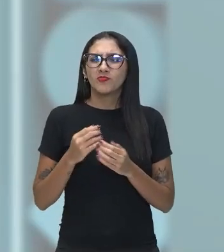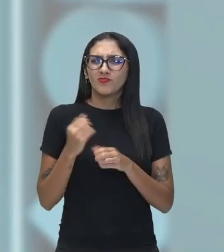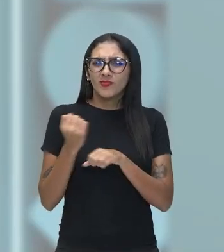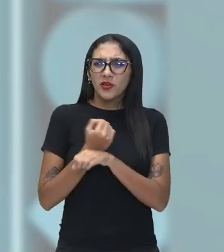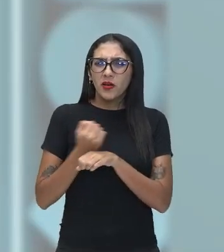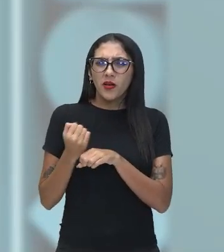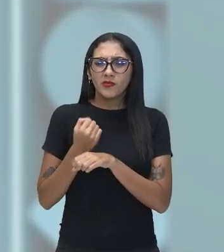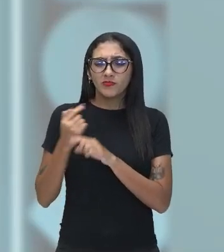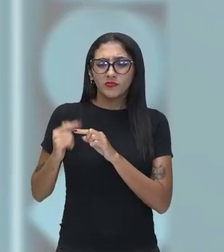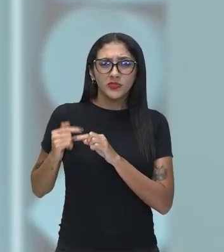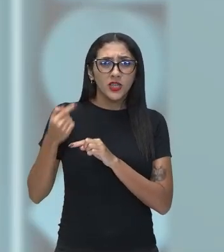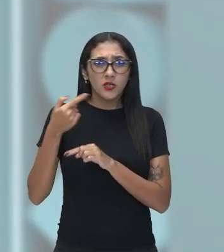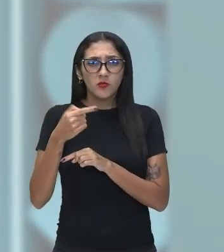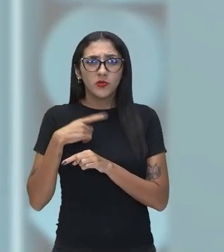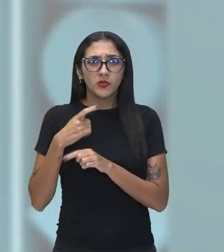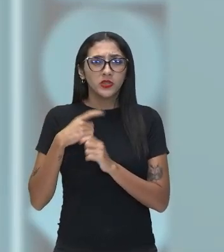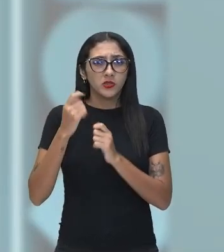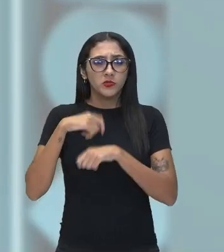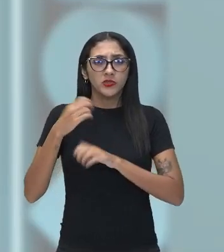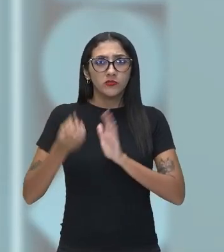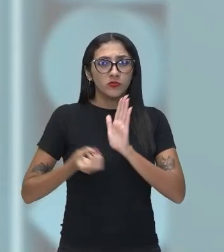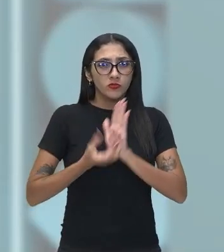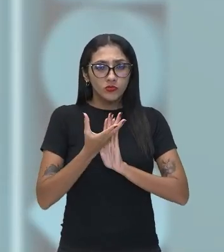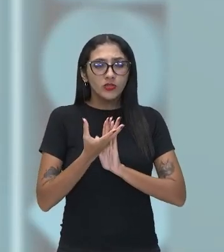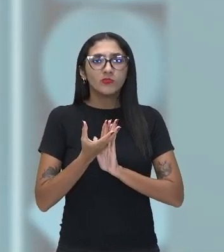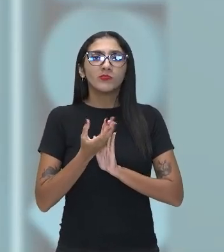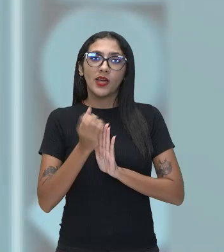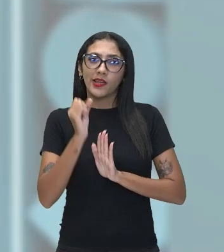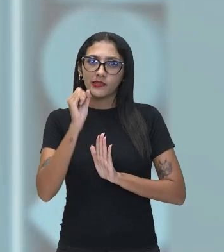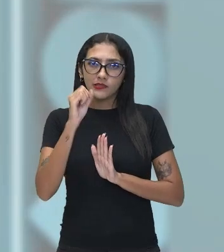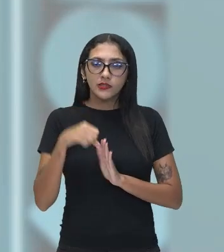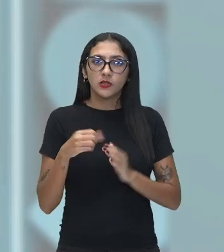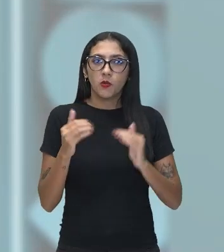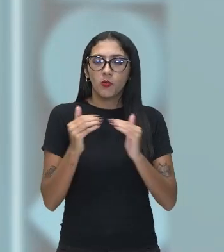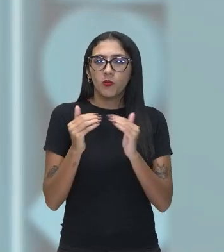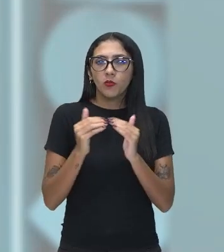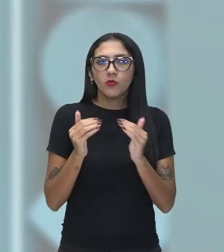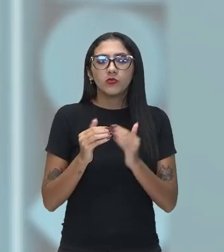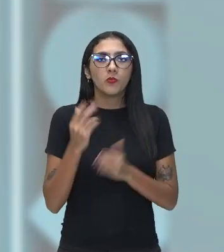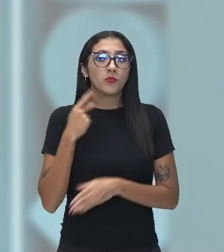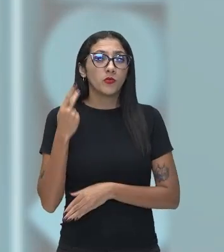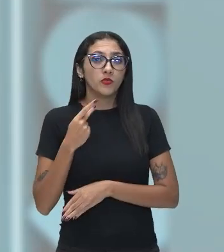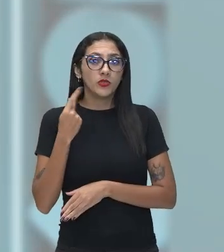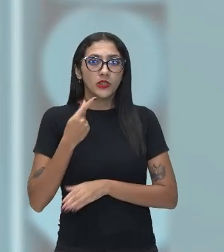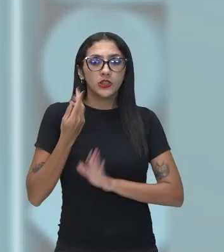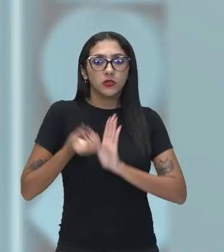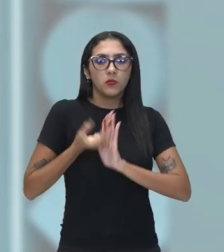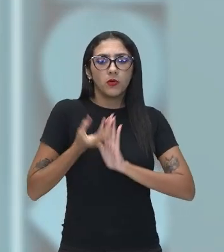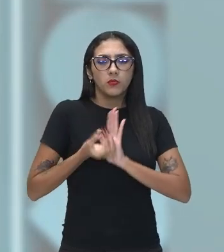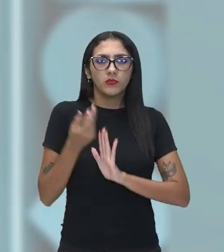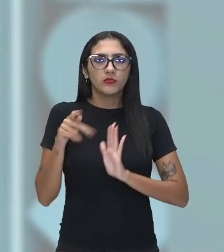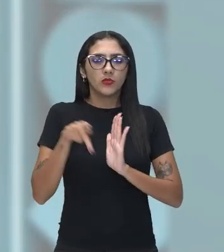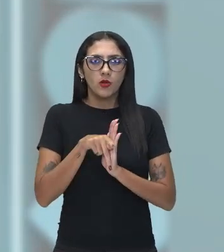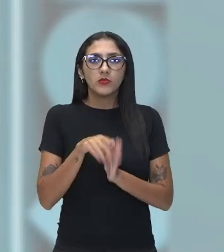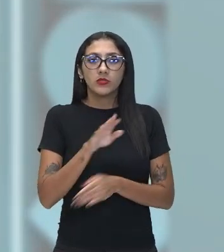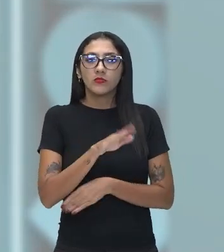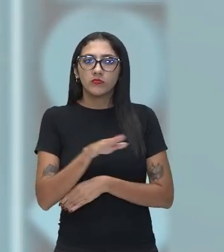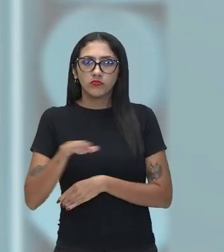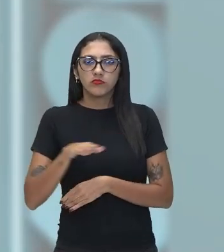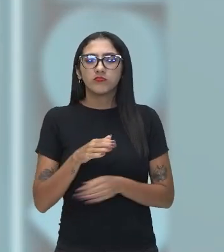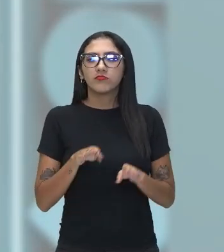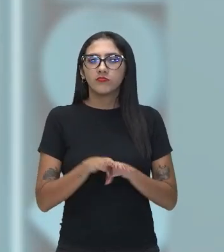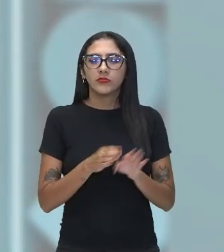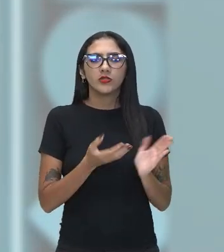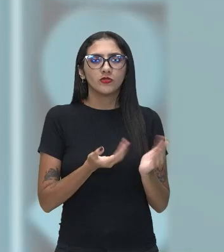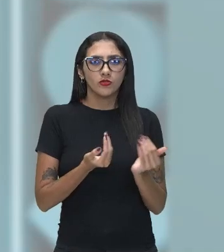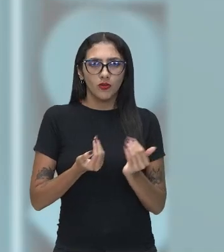que nós tivemos a criação, é que nós tivemos políticas públicas sendo desenvolvidas para a proteção integral, tanto da criança quanto